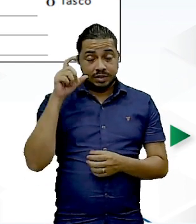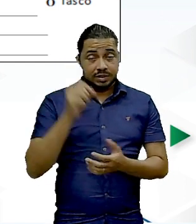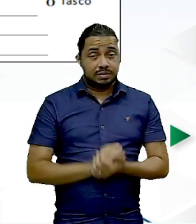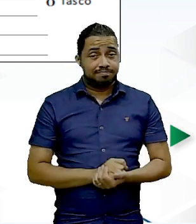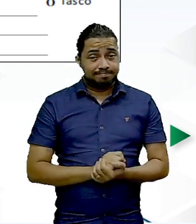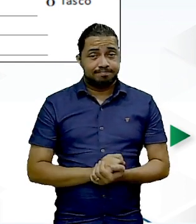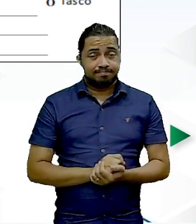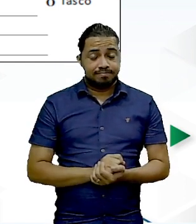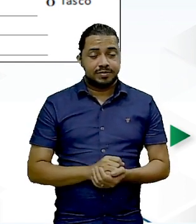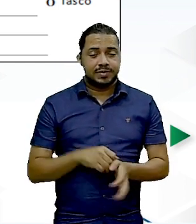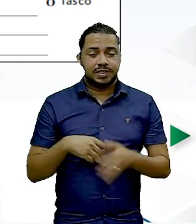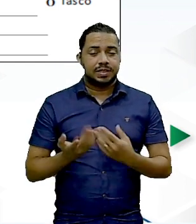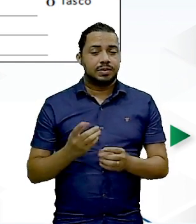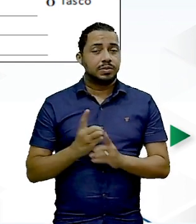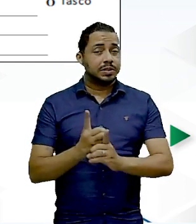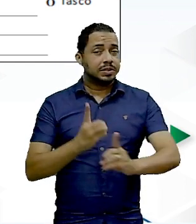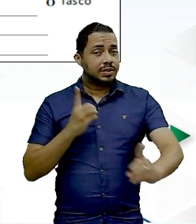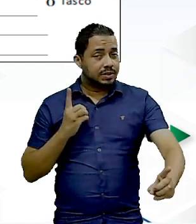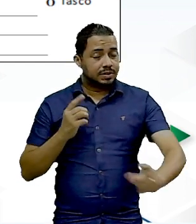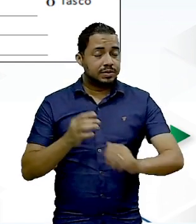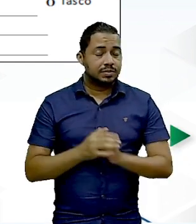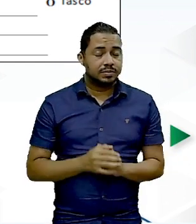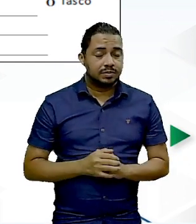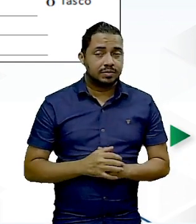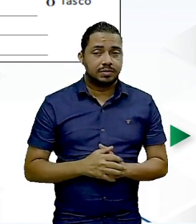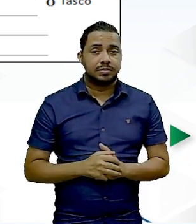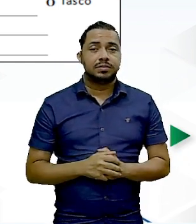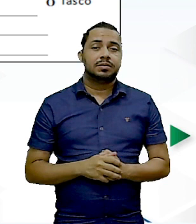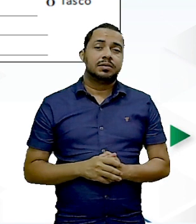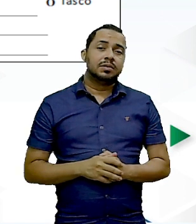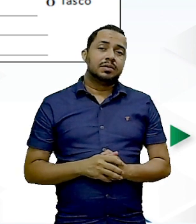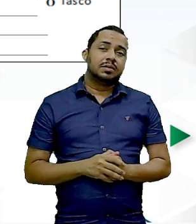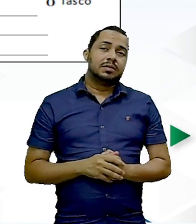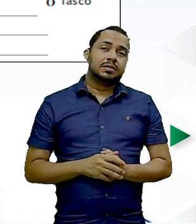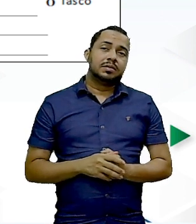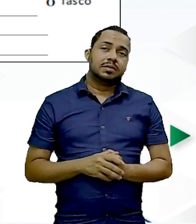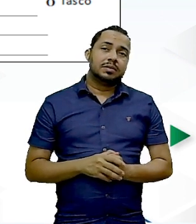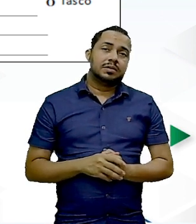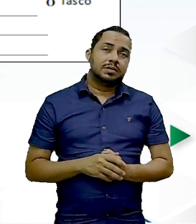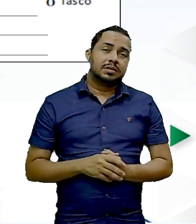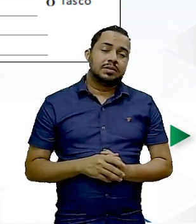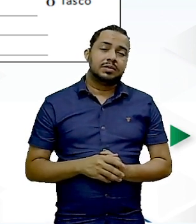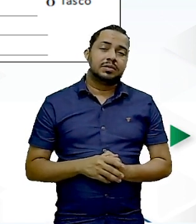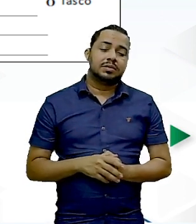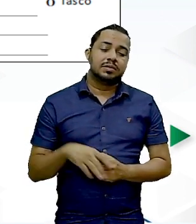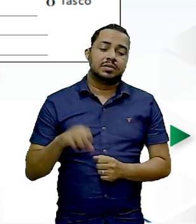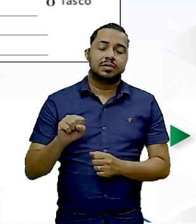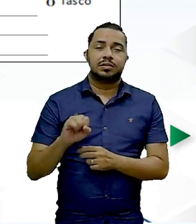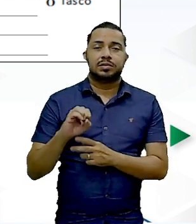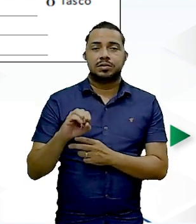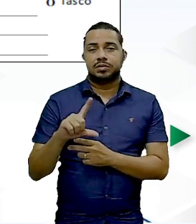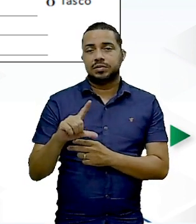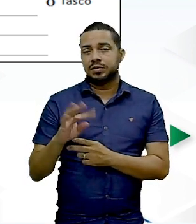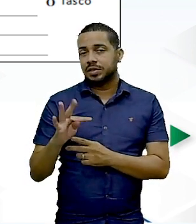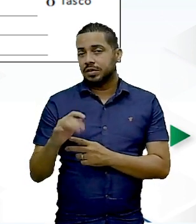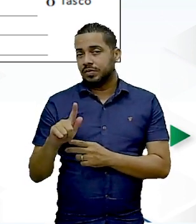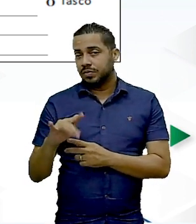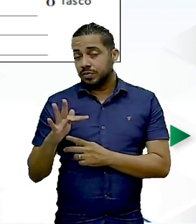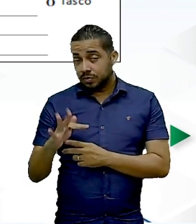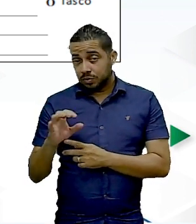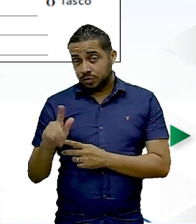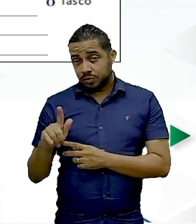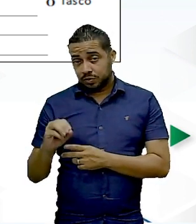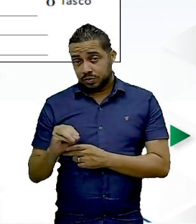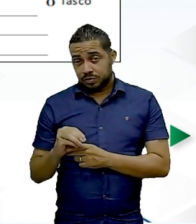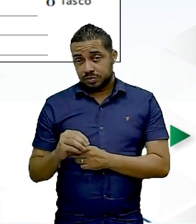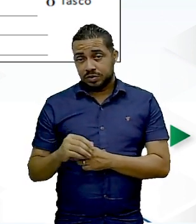Agora, distanciou bastante do solta-fogo, né? Solta-fogo é que